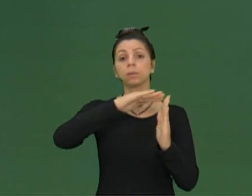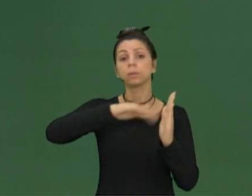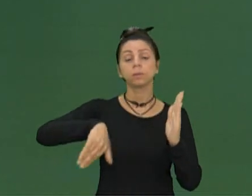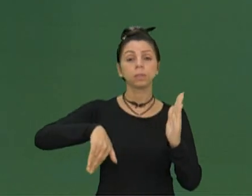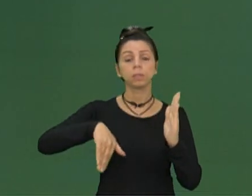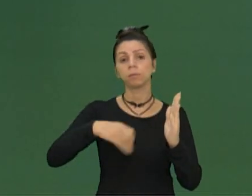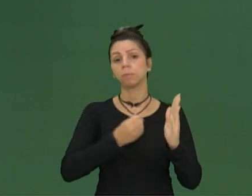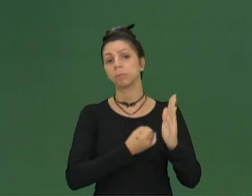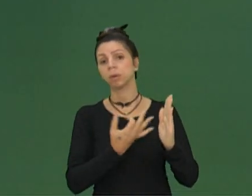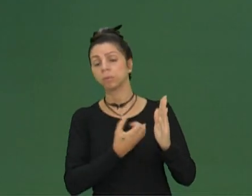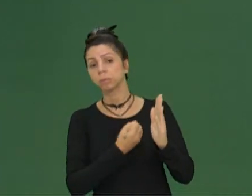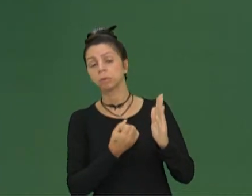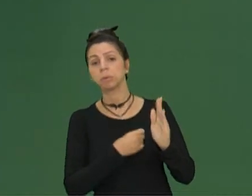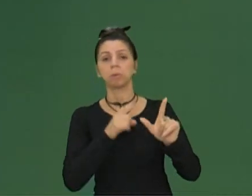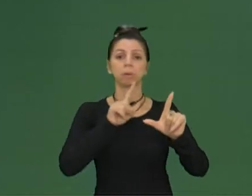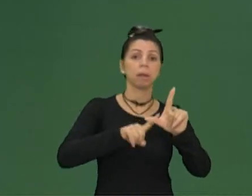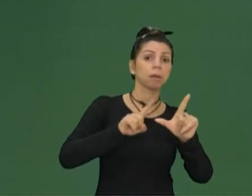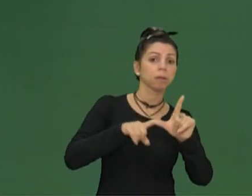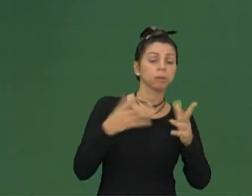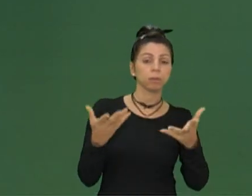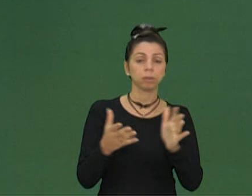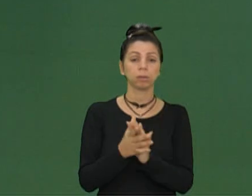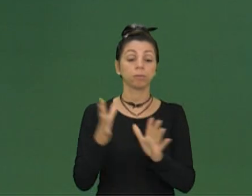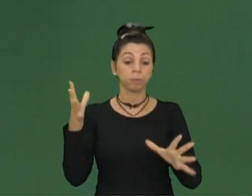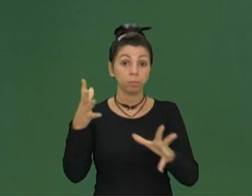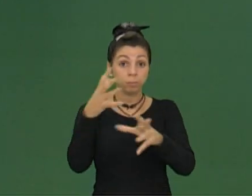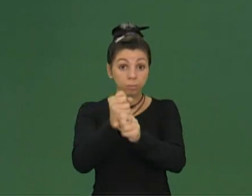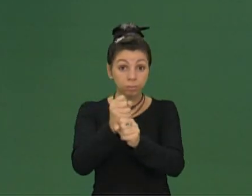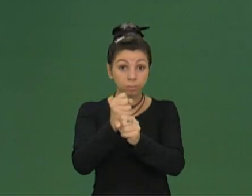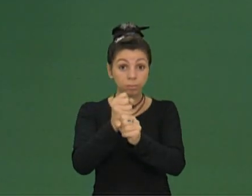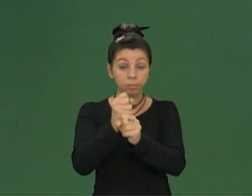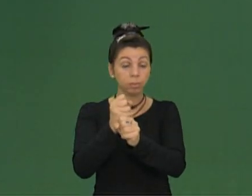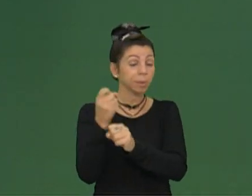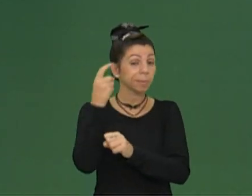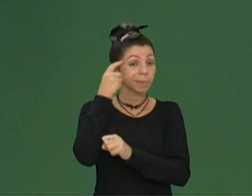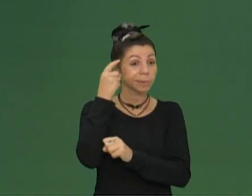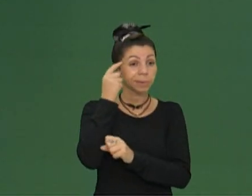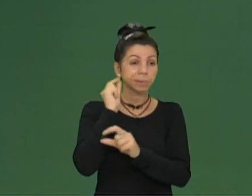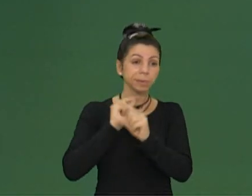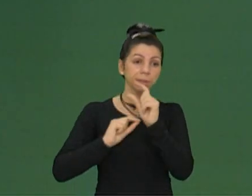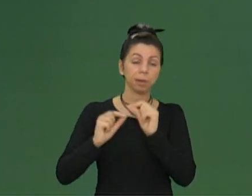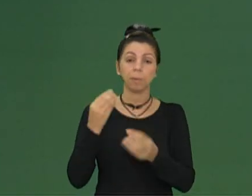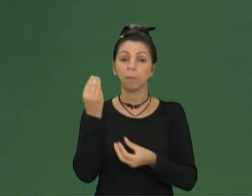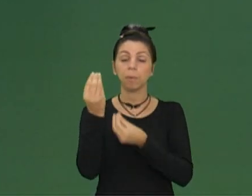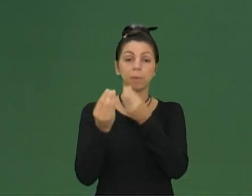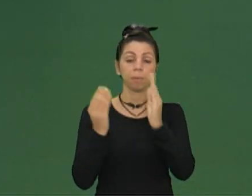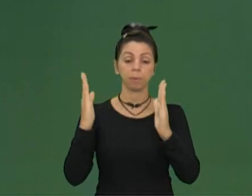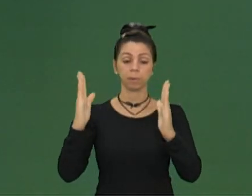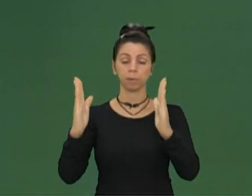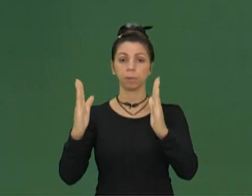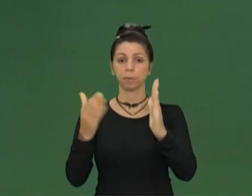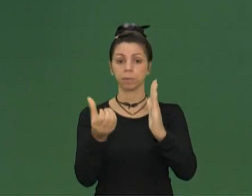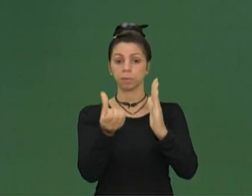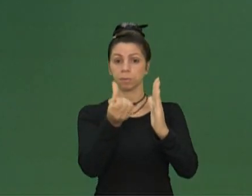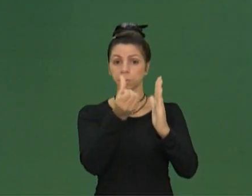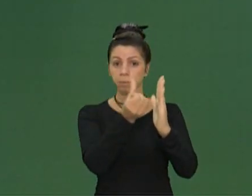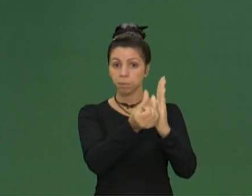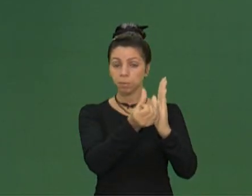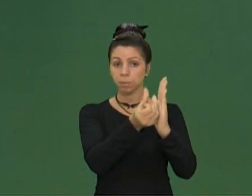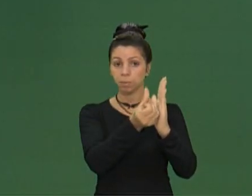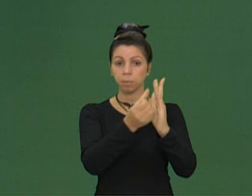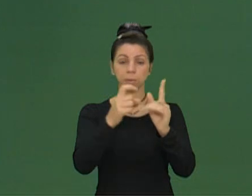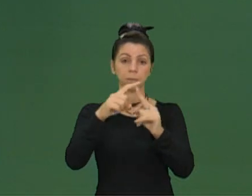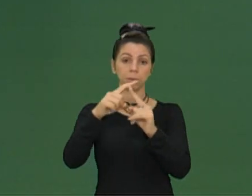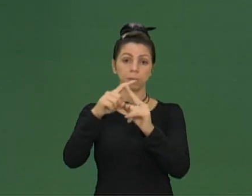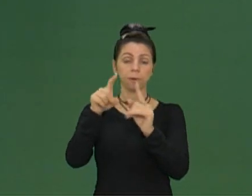ser uma variável ou um objeto. O que eu fiz? Eu fiz uma soma. Pensando que, como que eu faço para eliminar o 6